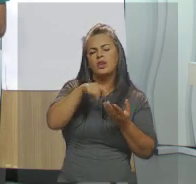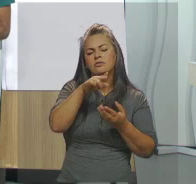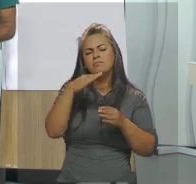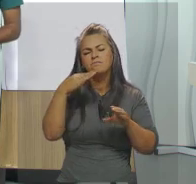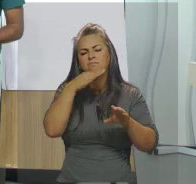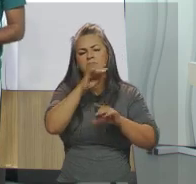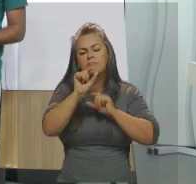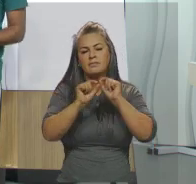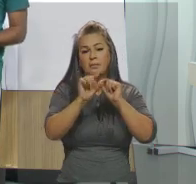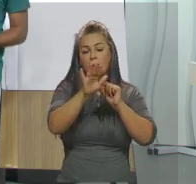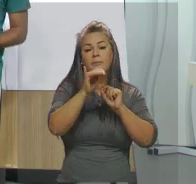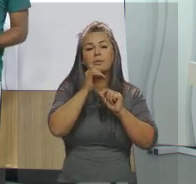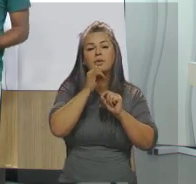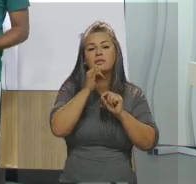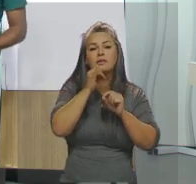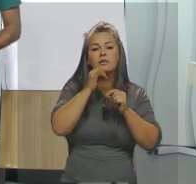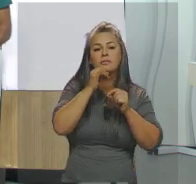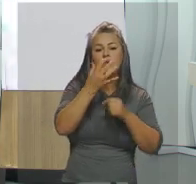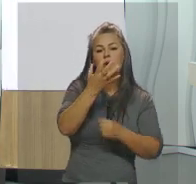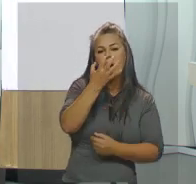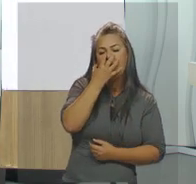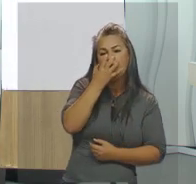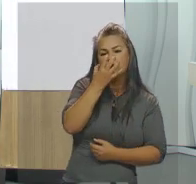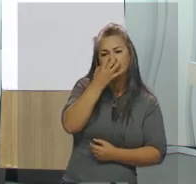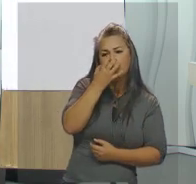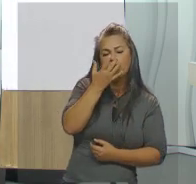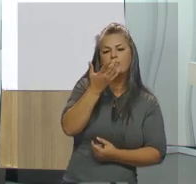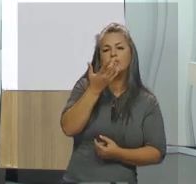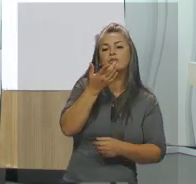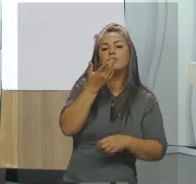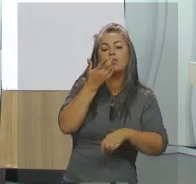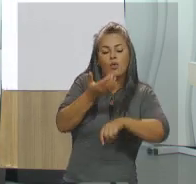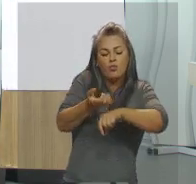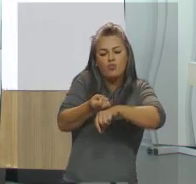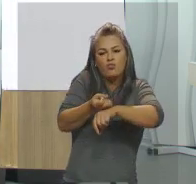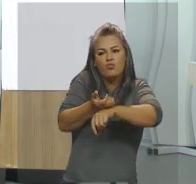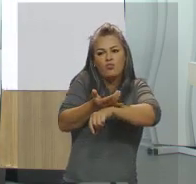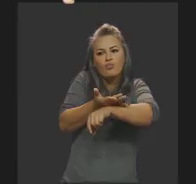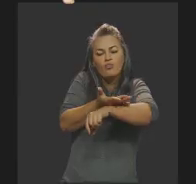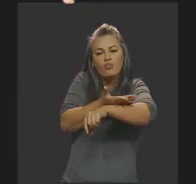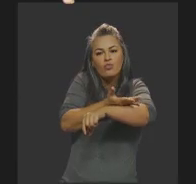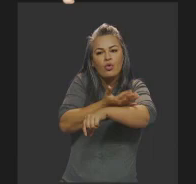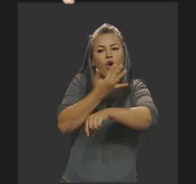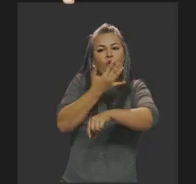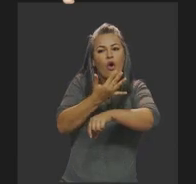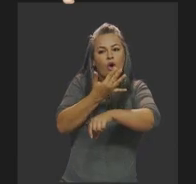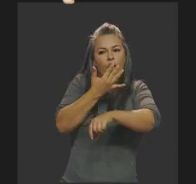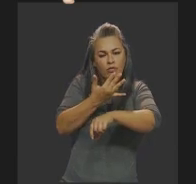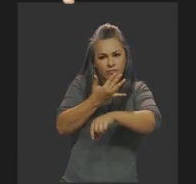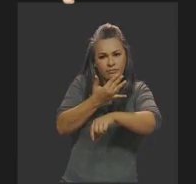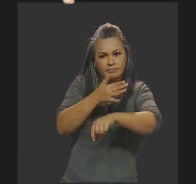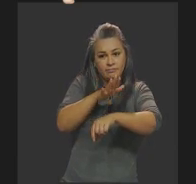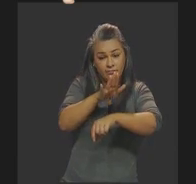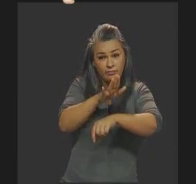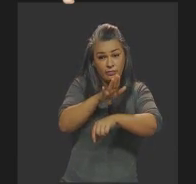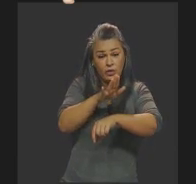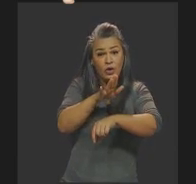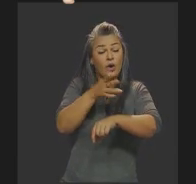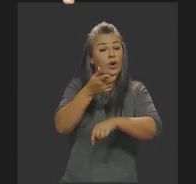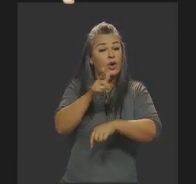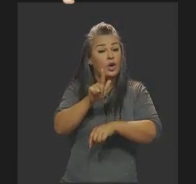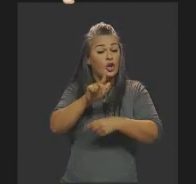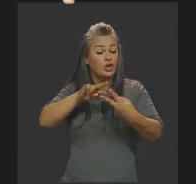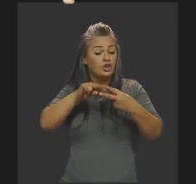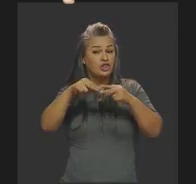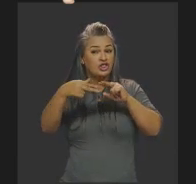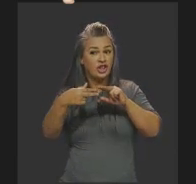labradores. O que vai acontecer? O gene Mzão, ele determina a cor marrom. E o